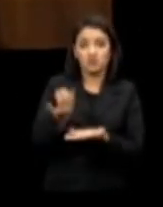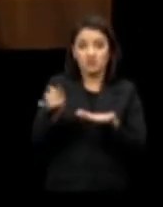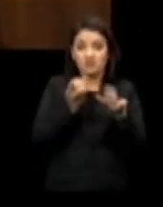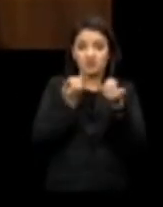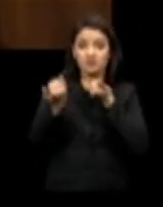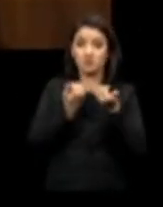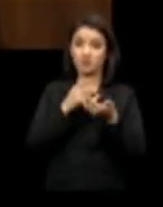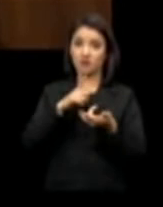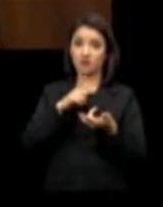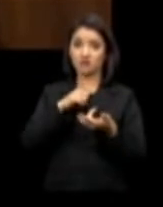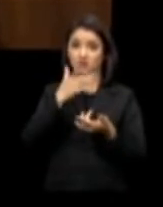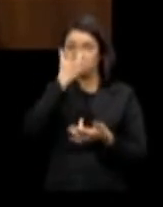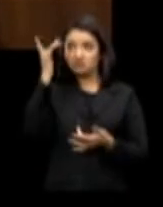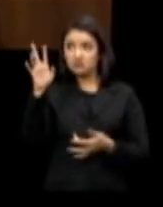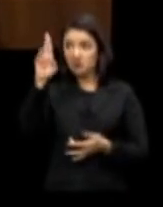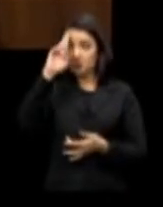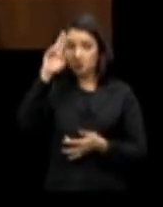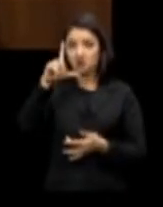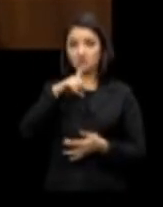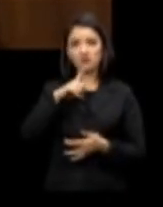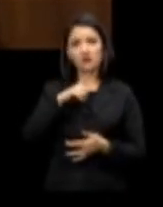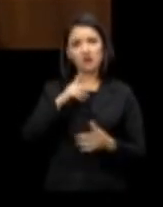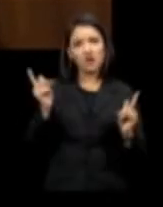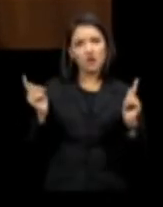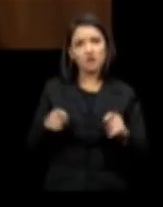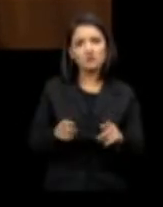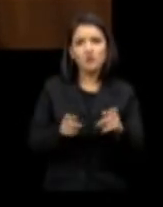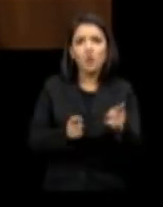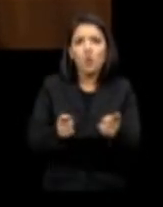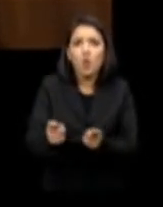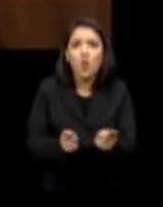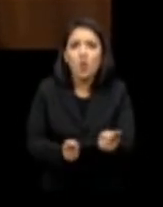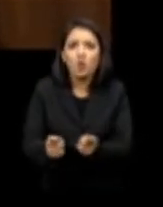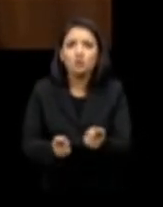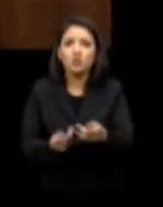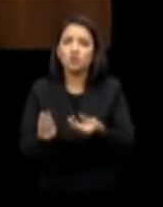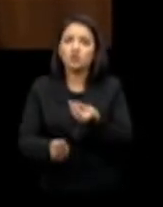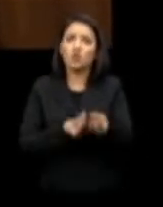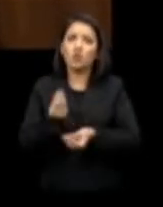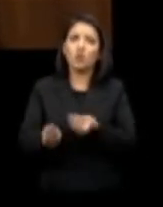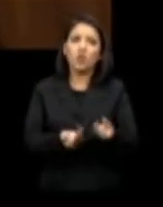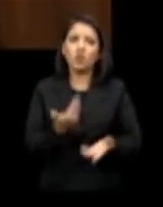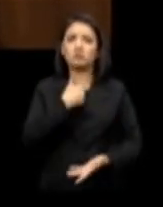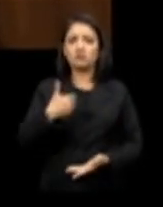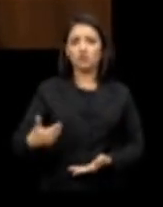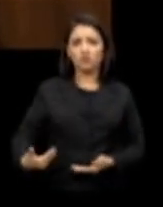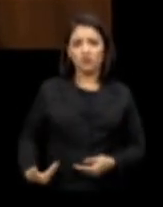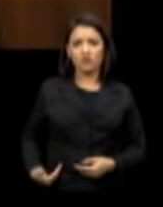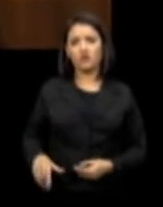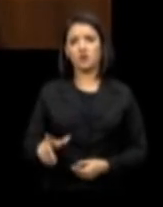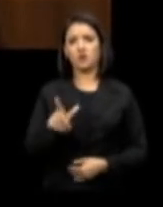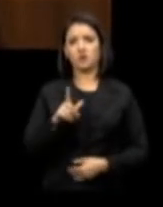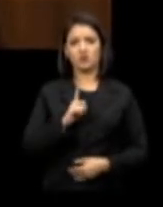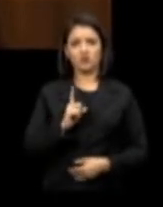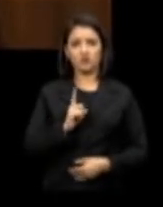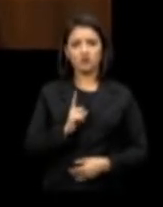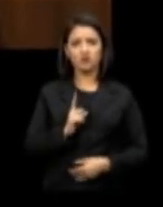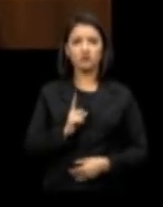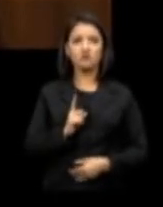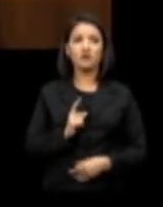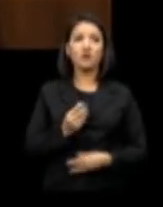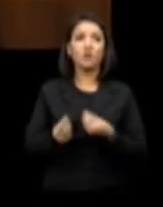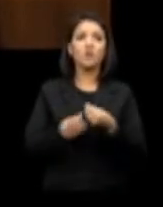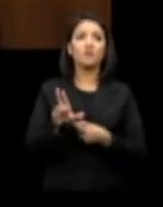titular condições de proceder a um controle próprio da forma como o Estado controlador lida com os dados.